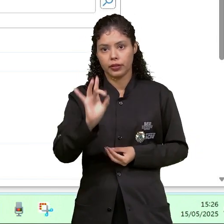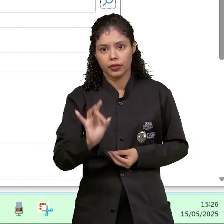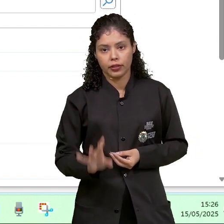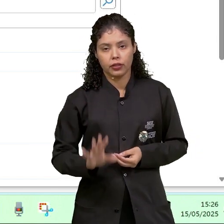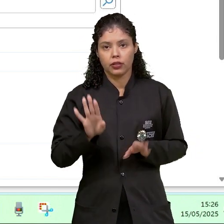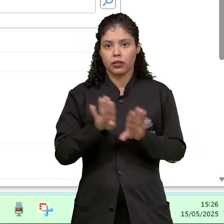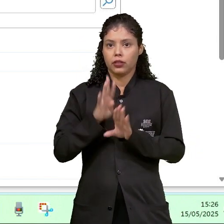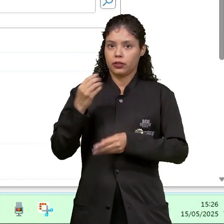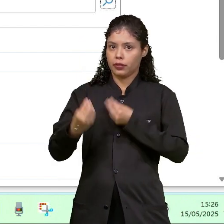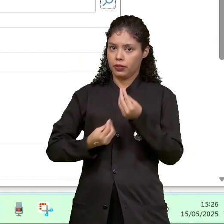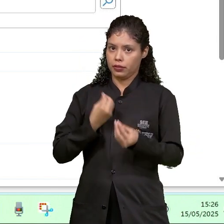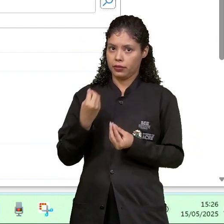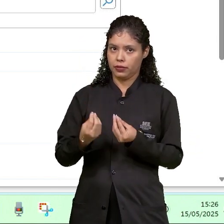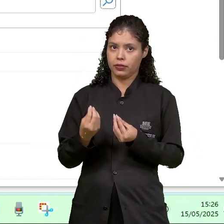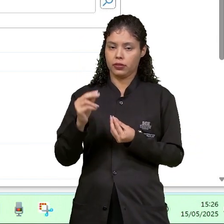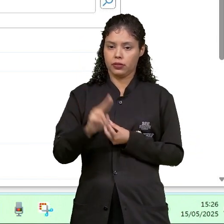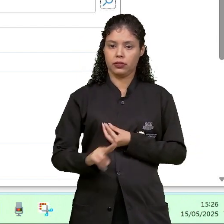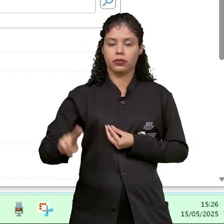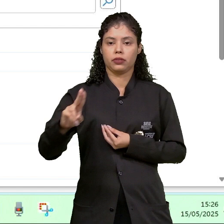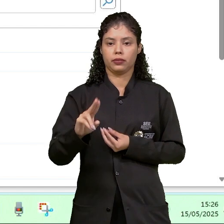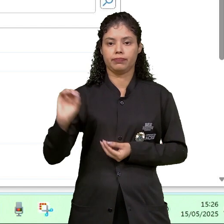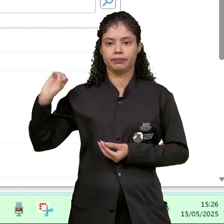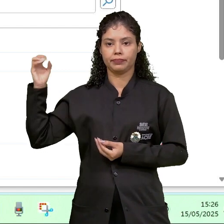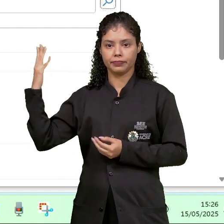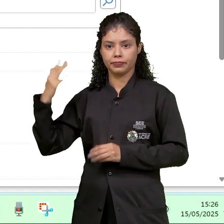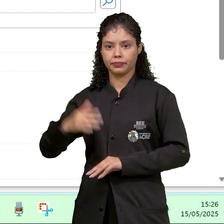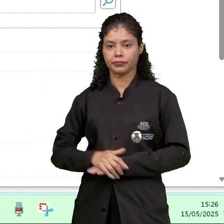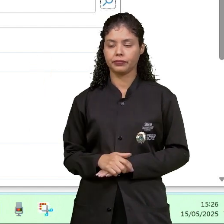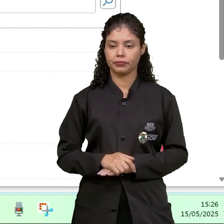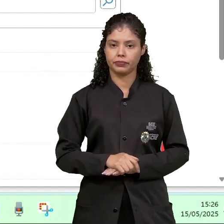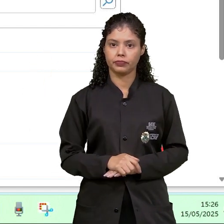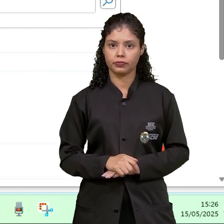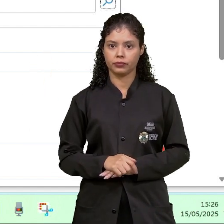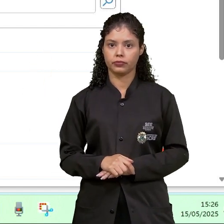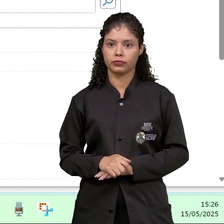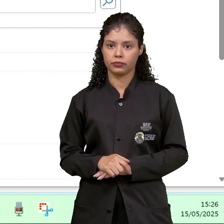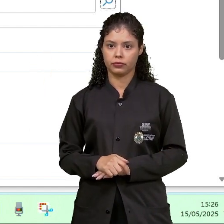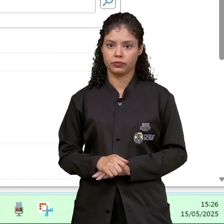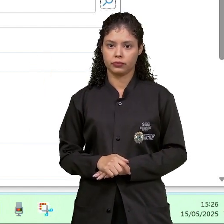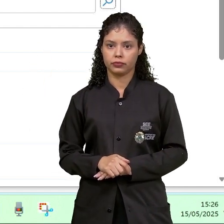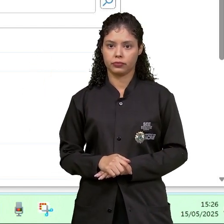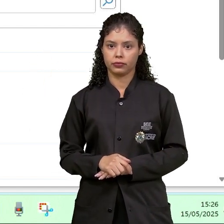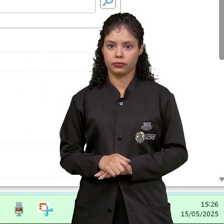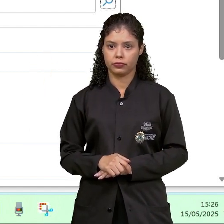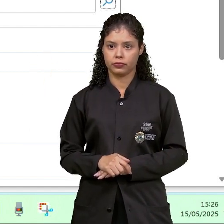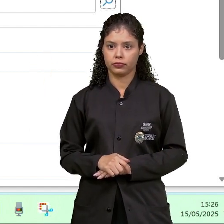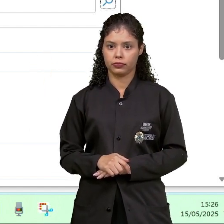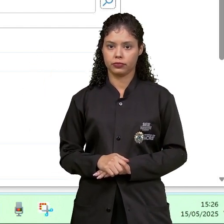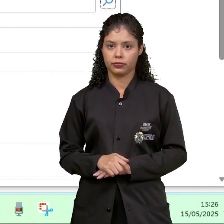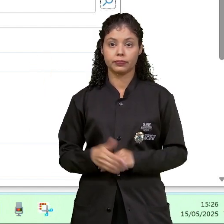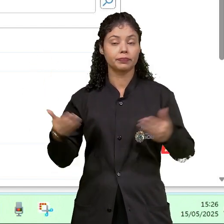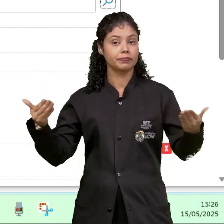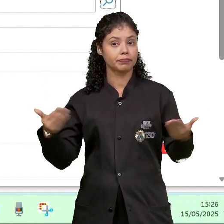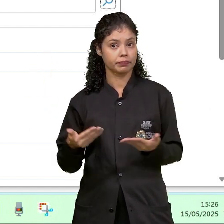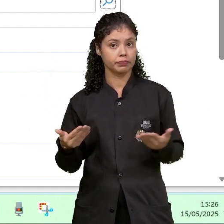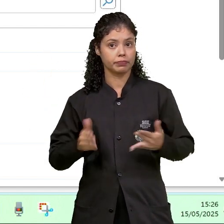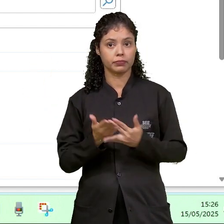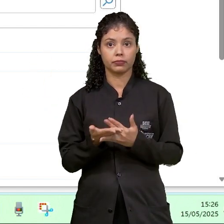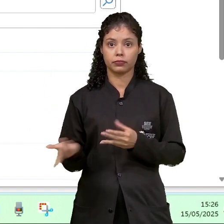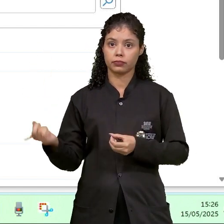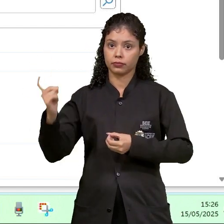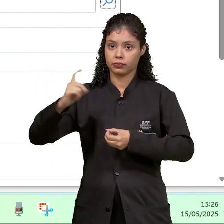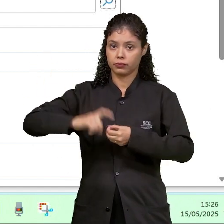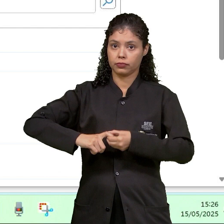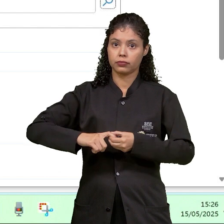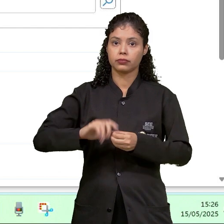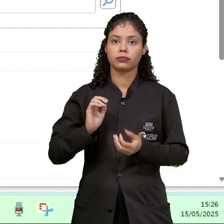dessas funções acontece, tá certo? Gente, vou agora para o intervalo e na volta eu vou